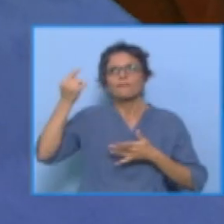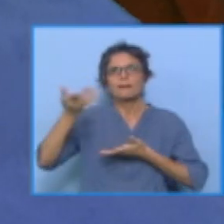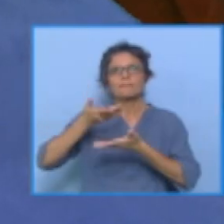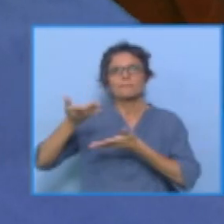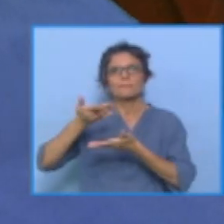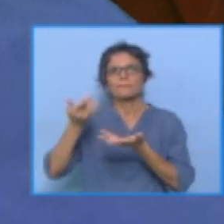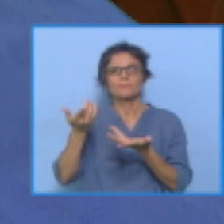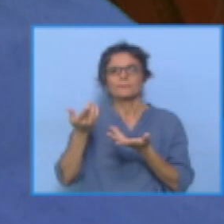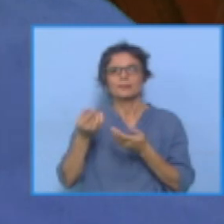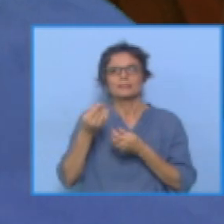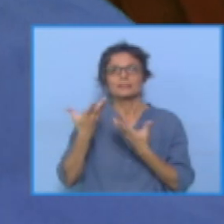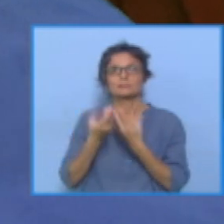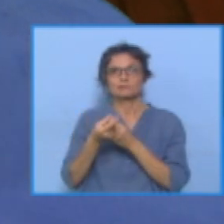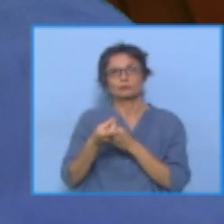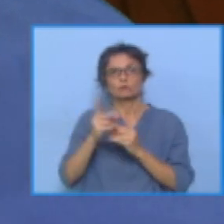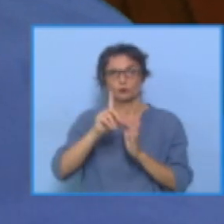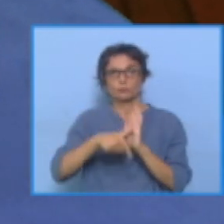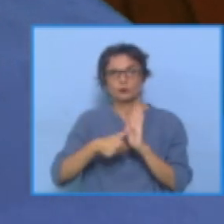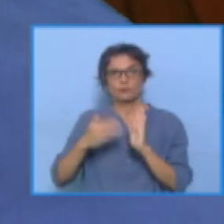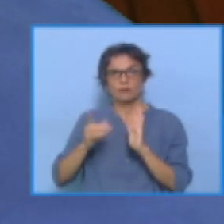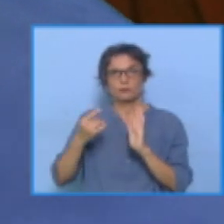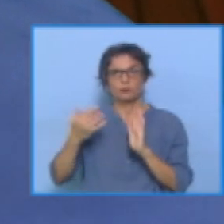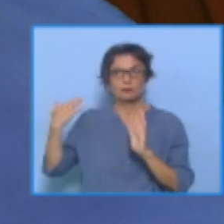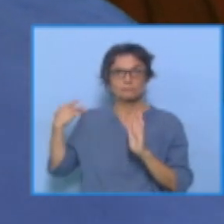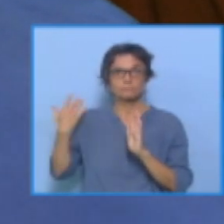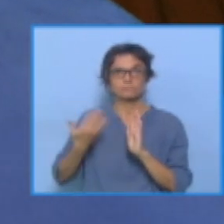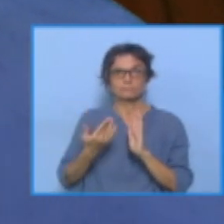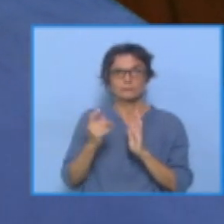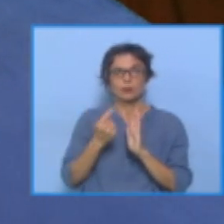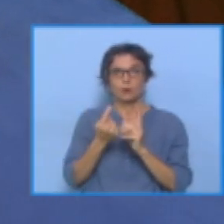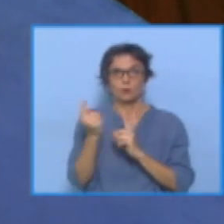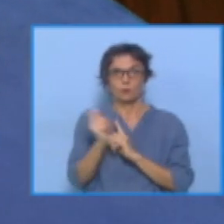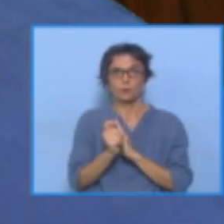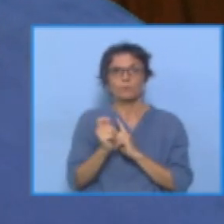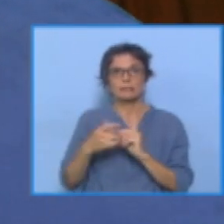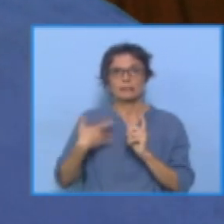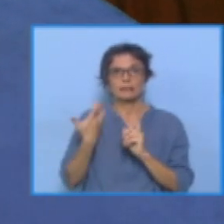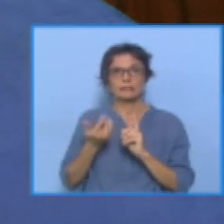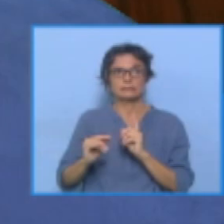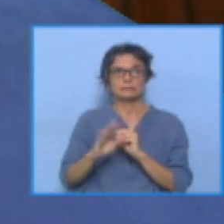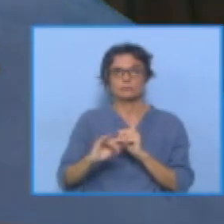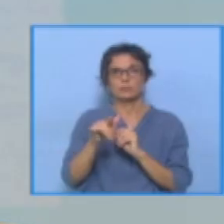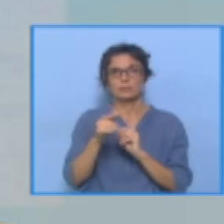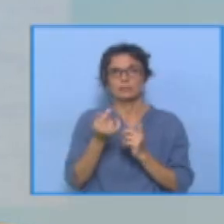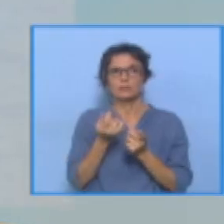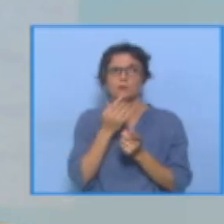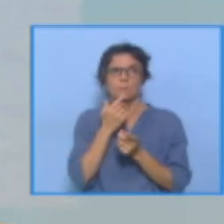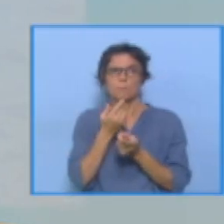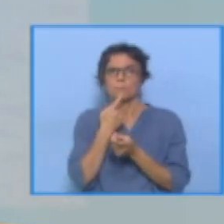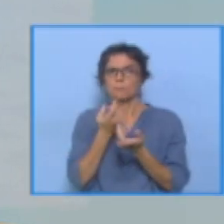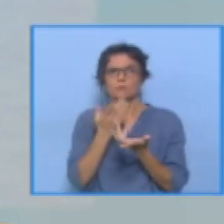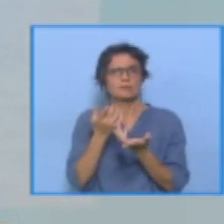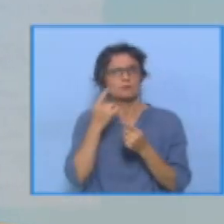um projeto que já tem alguns meses, não é? Lançado pela Caritas Internacional. E pedia que, antes de mais, nos contextualizasse